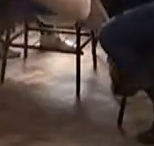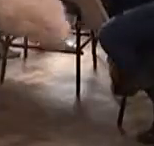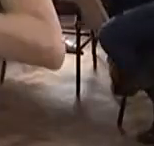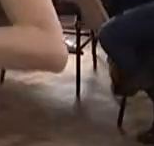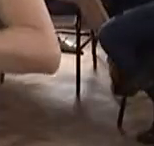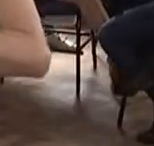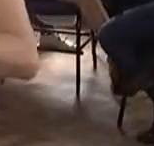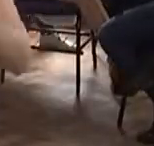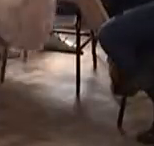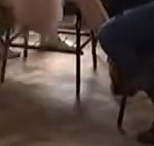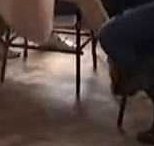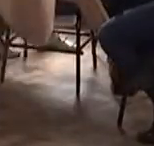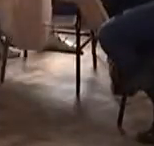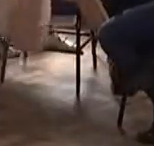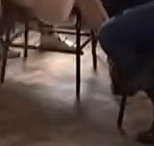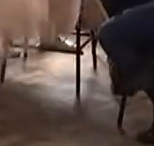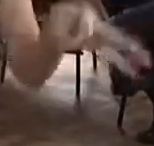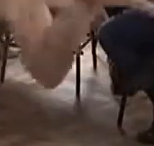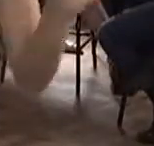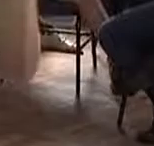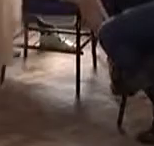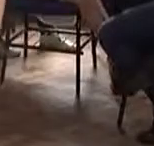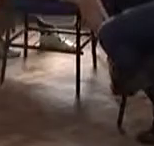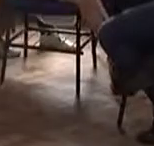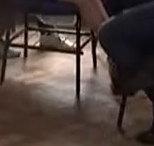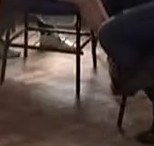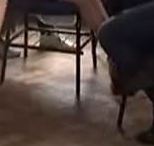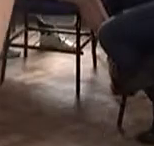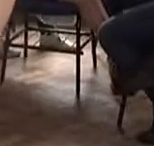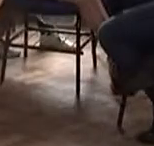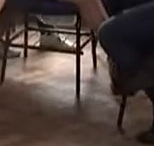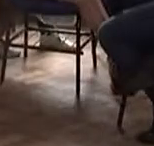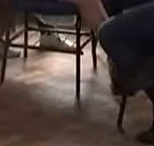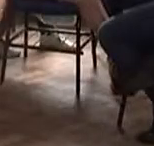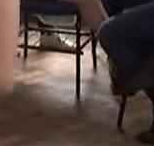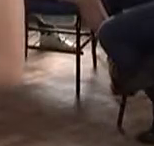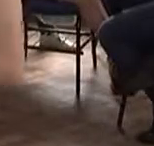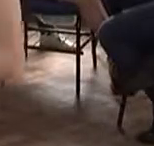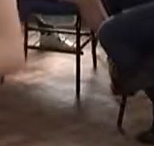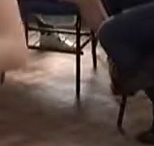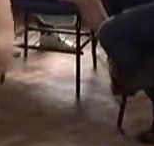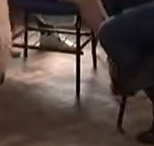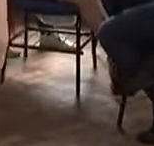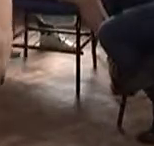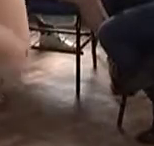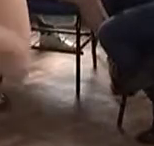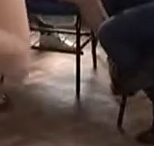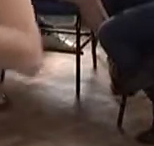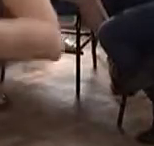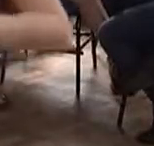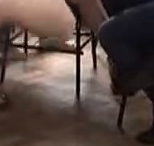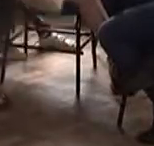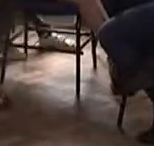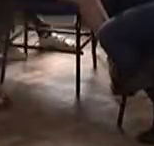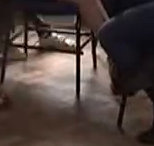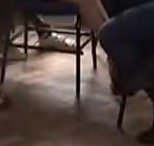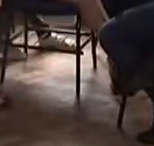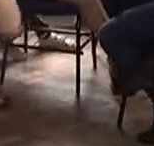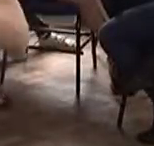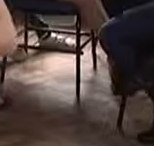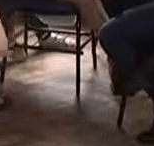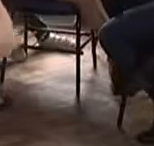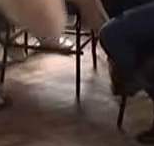sabemos da importância desse profissional e dos vários contextos em que ele atua, na área jurídica, área